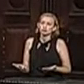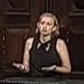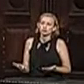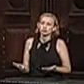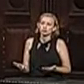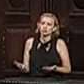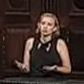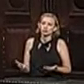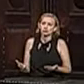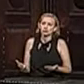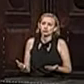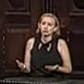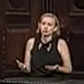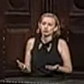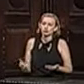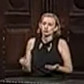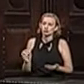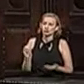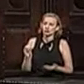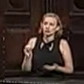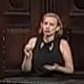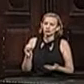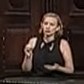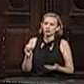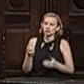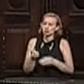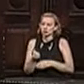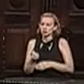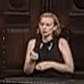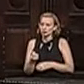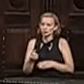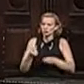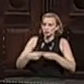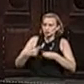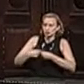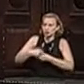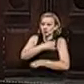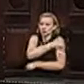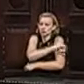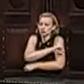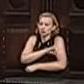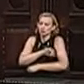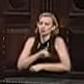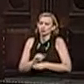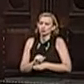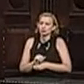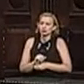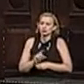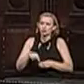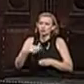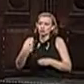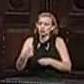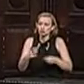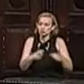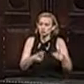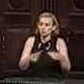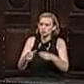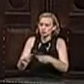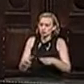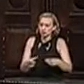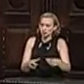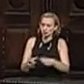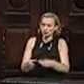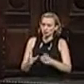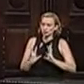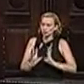do corte drástico orçamentário no município do Rio de Janeiro se verifica em outras áreas sensíveis, como a área da limpeza urbana e